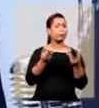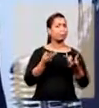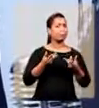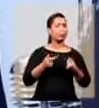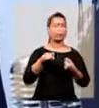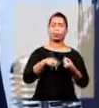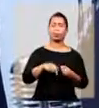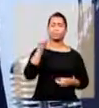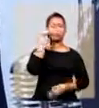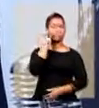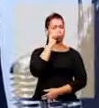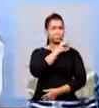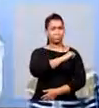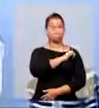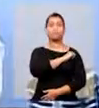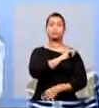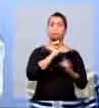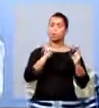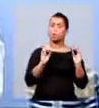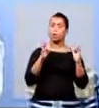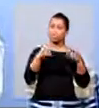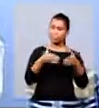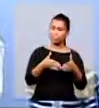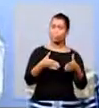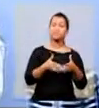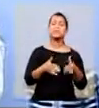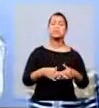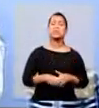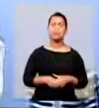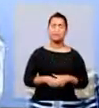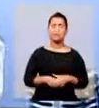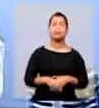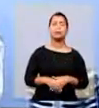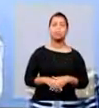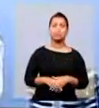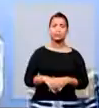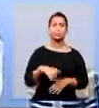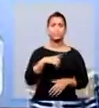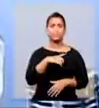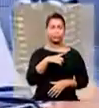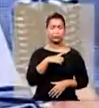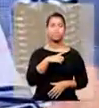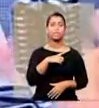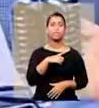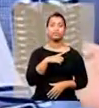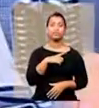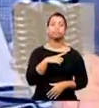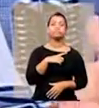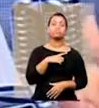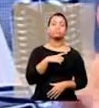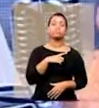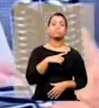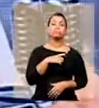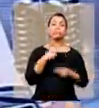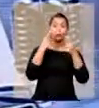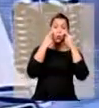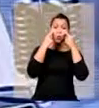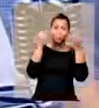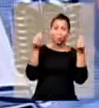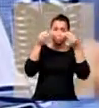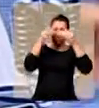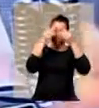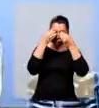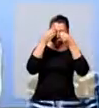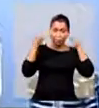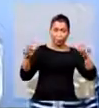eles têm prótese para ocular, né? Eles dão isso aqui é muito importante